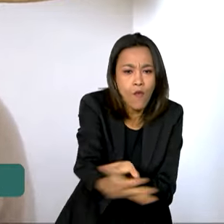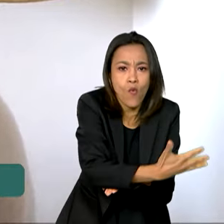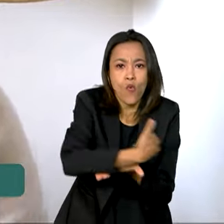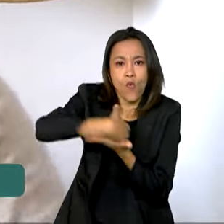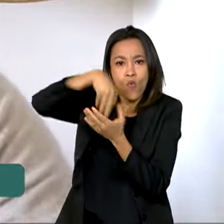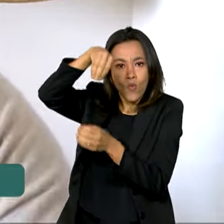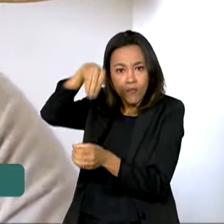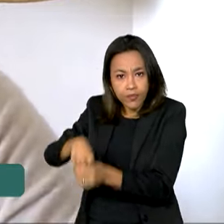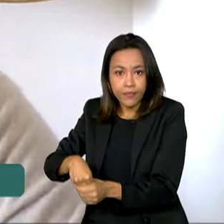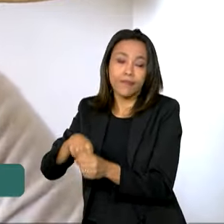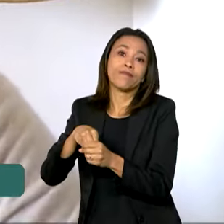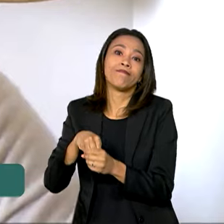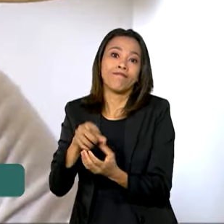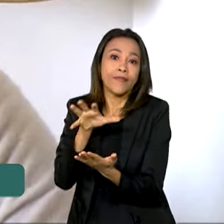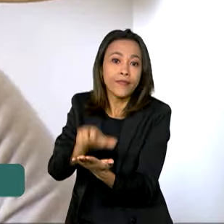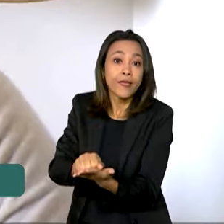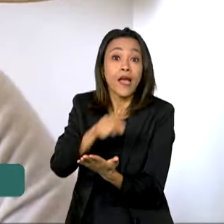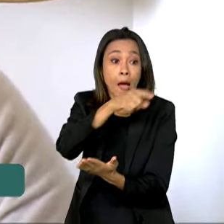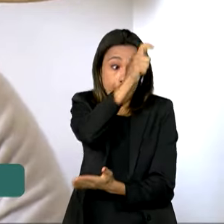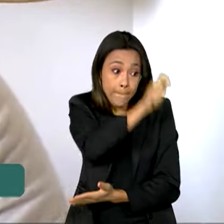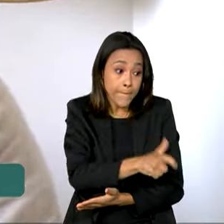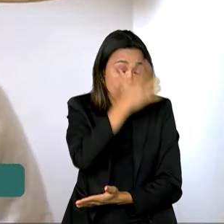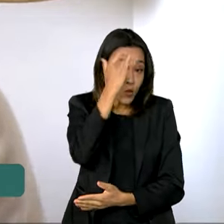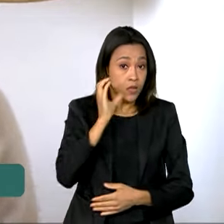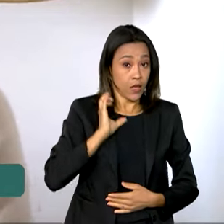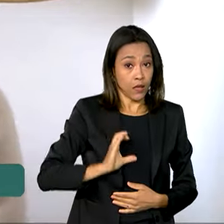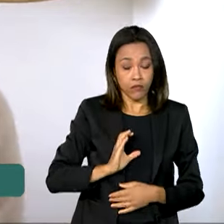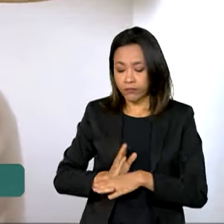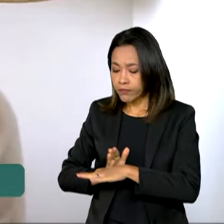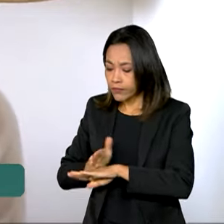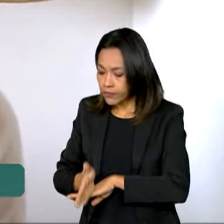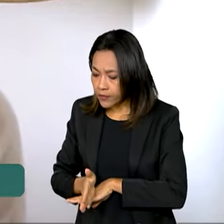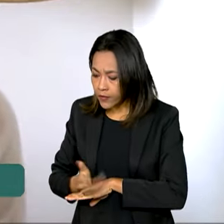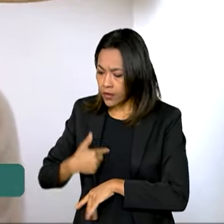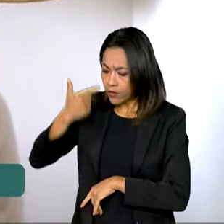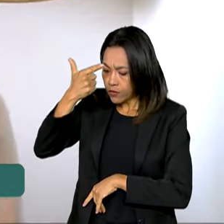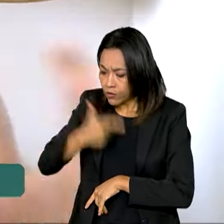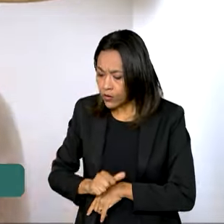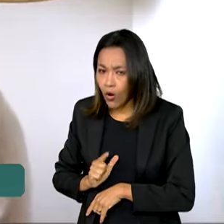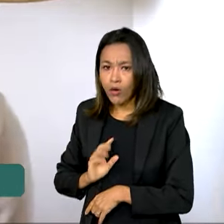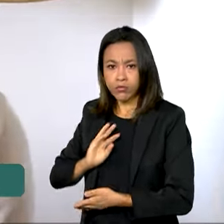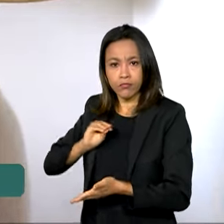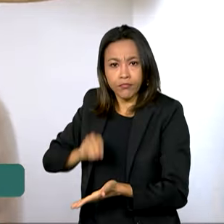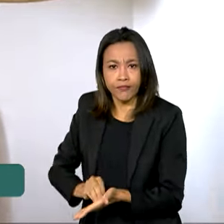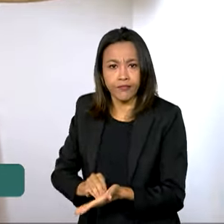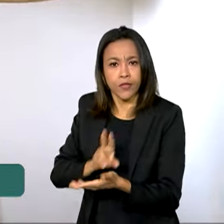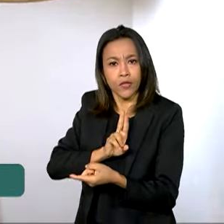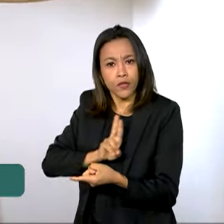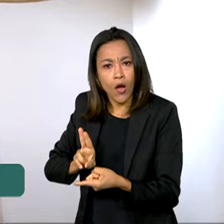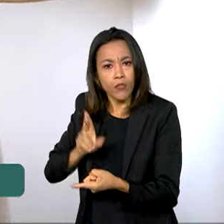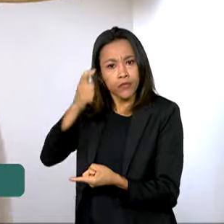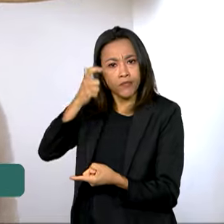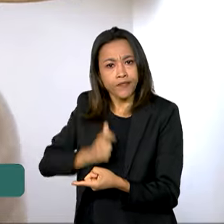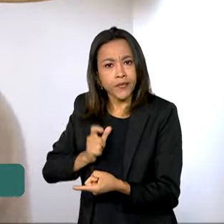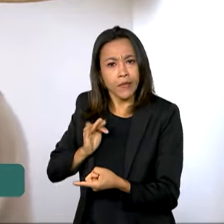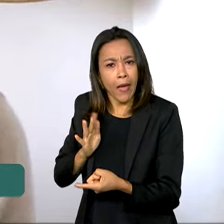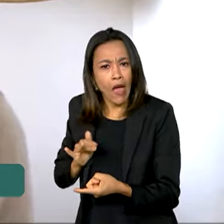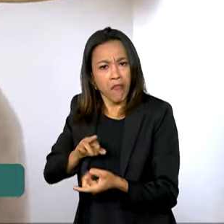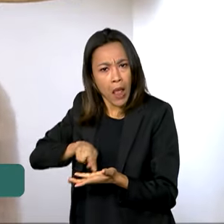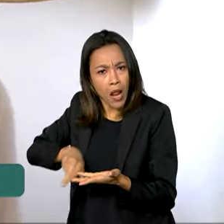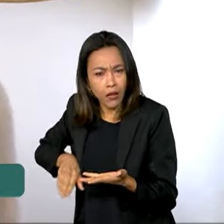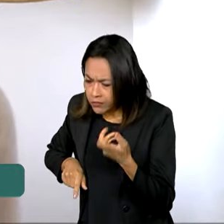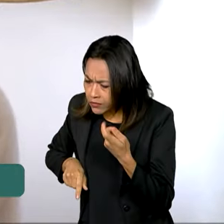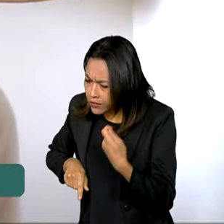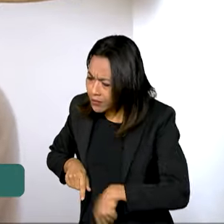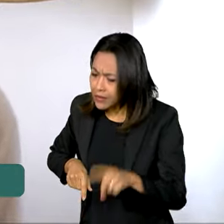cidadão, ao consumir um serviço público, não tenha que reinformar por meio de formulários e documentos, uma série de dados